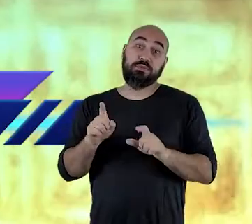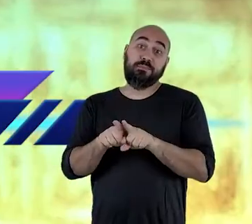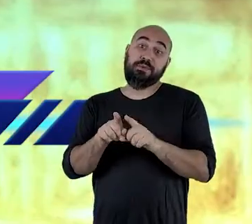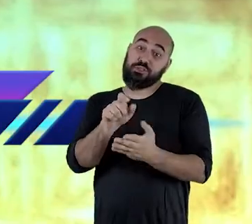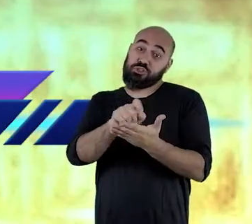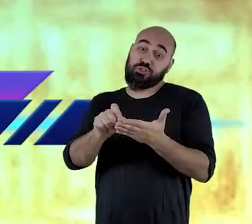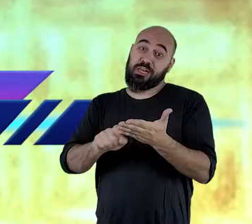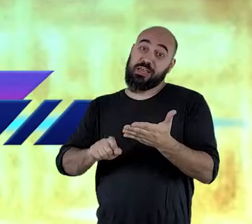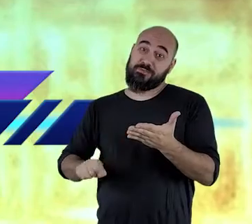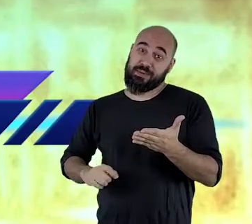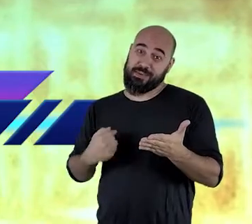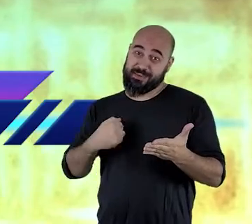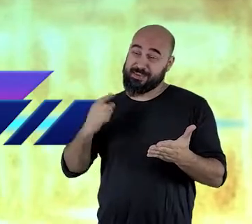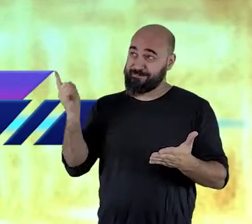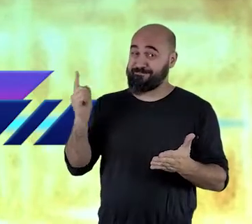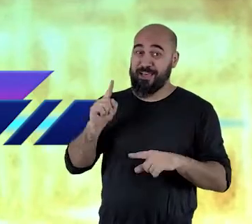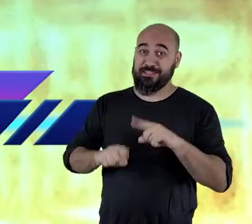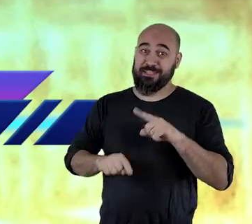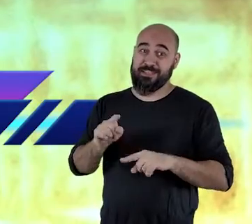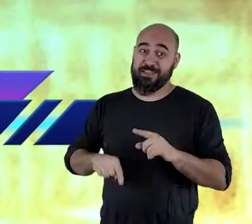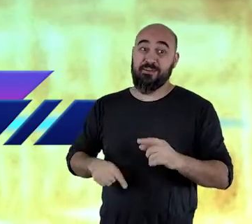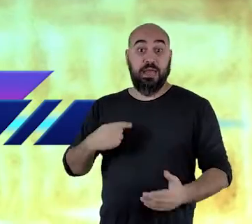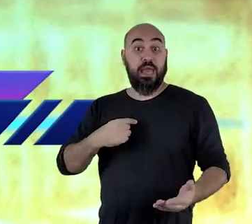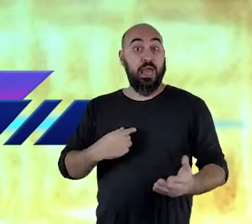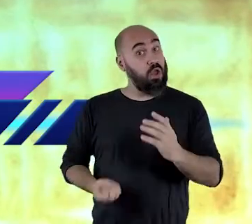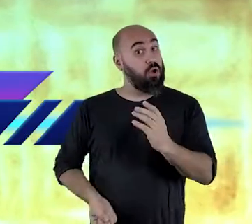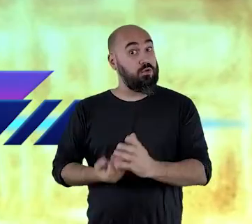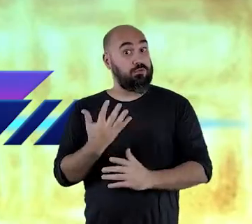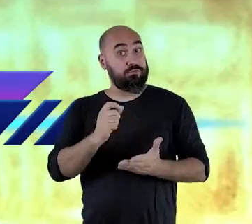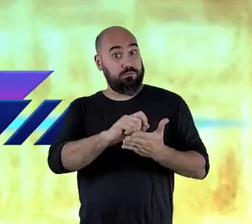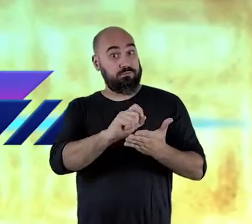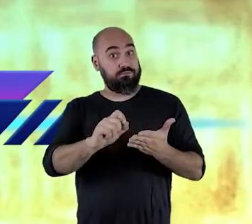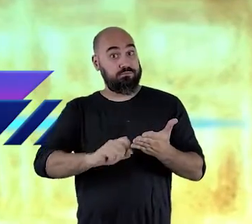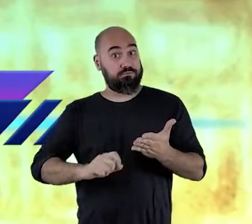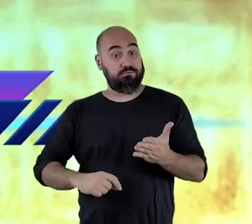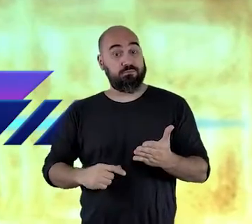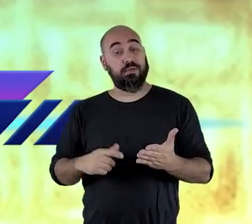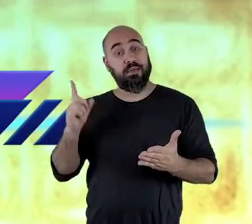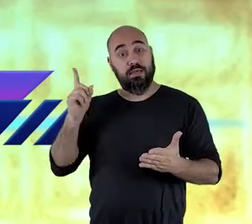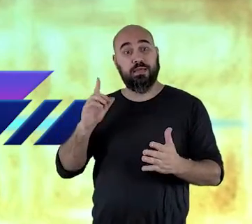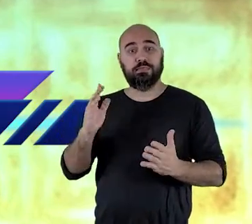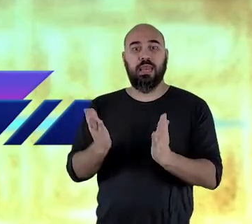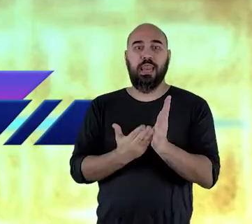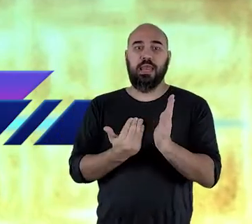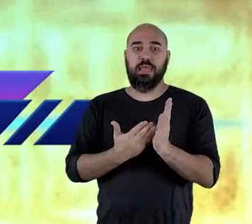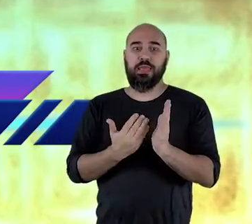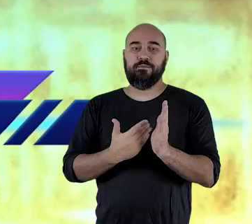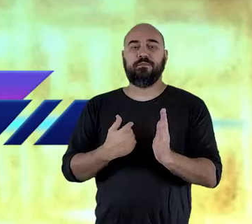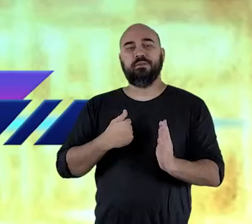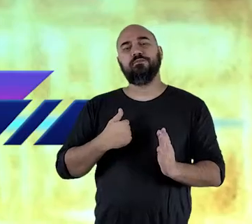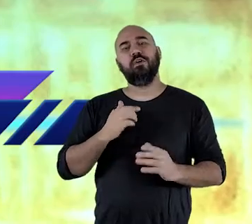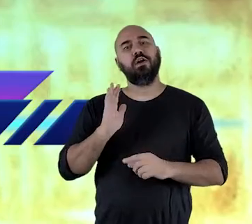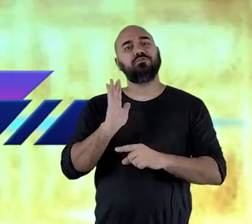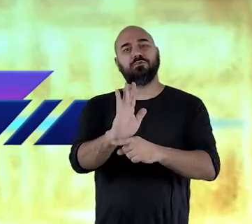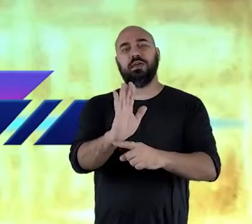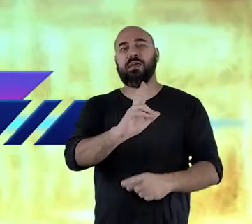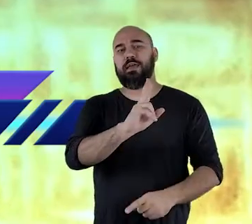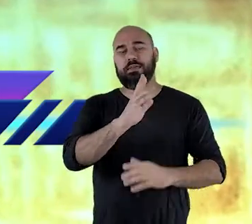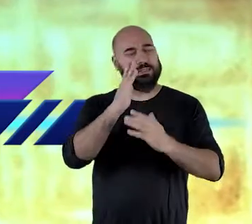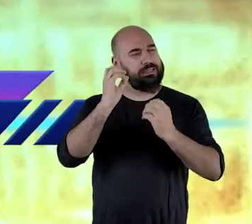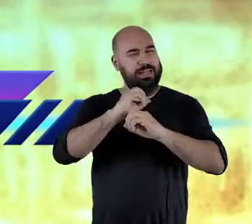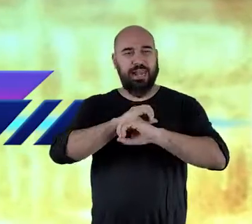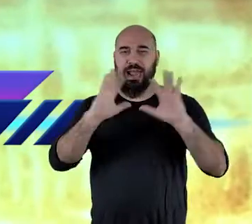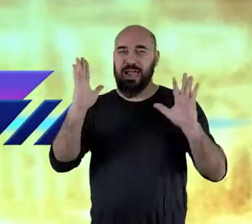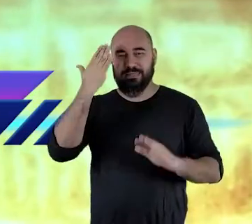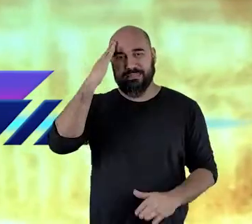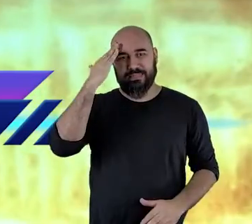material. Então, eu tive a alegria de ser o autor desse guia de estudos que vai te ajudar a entender mais e melhor as